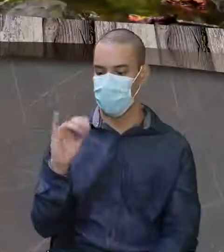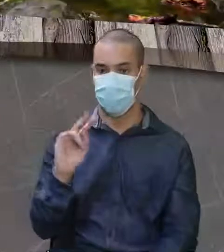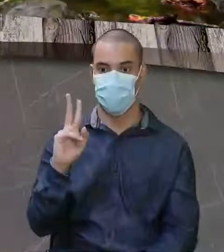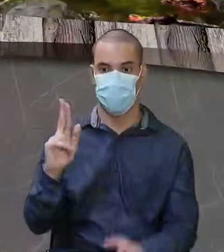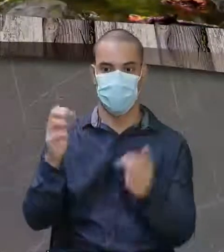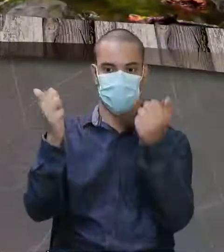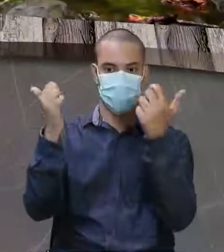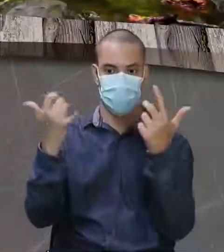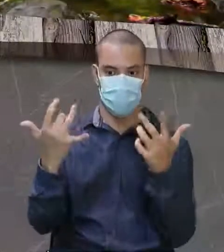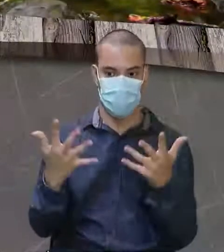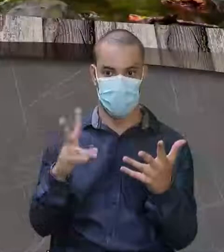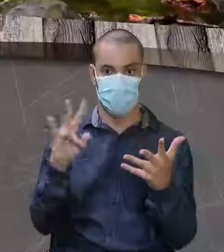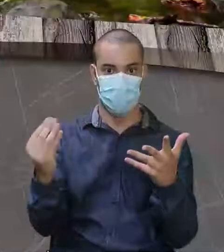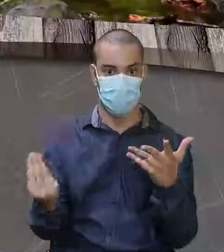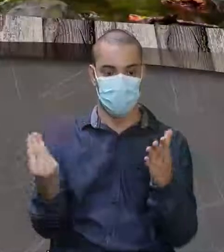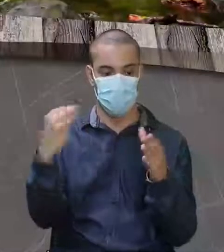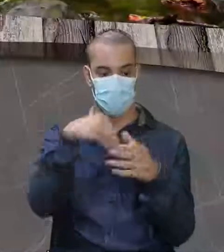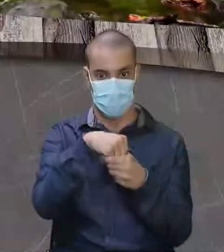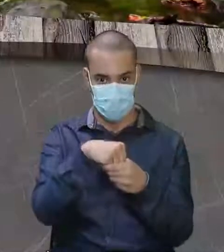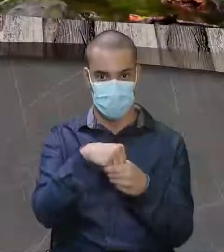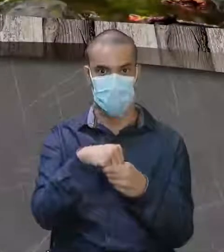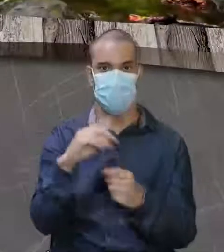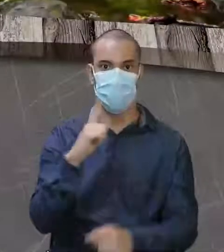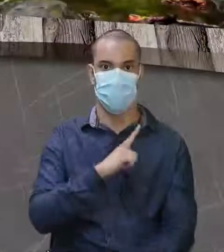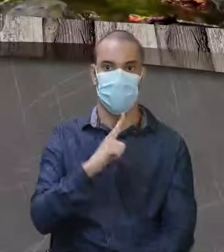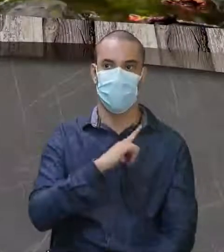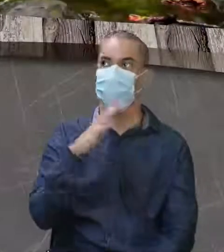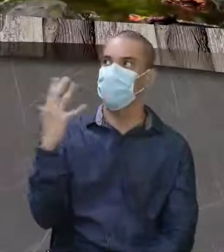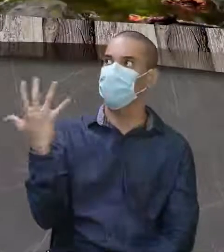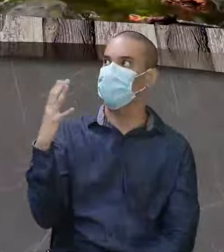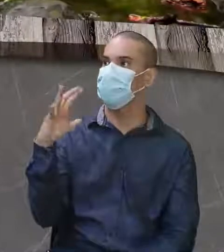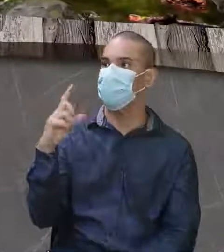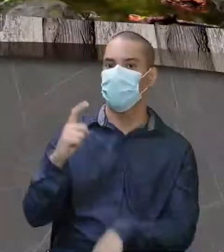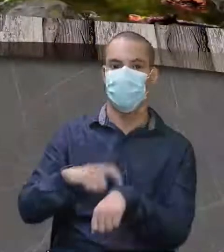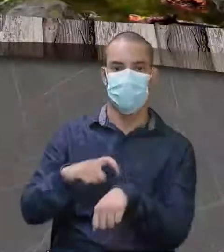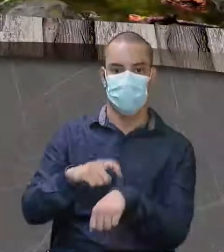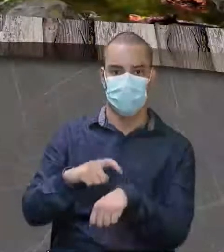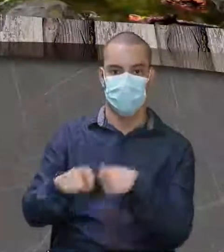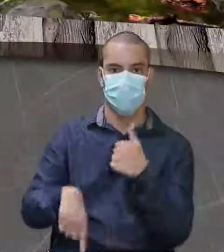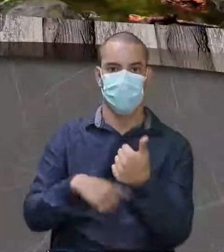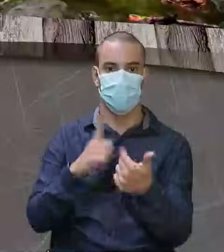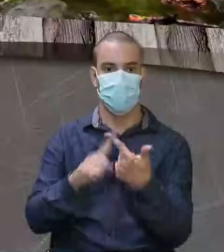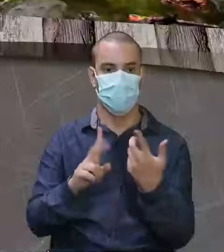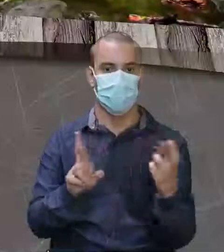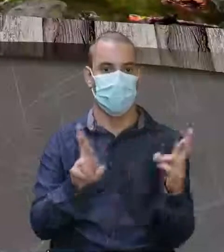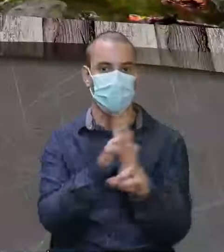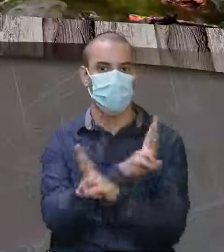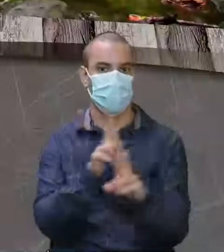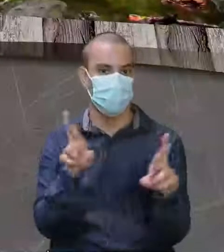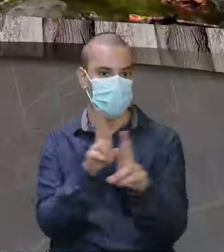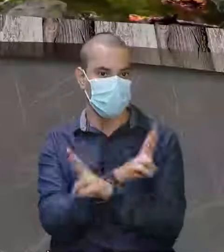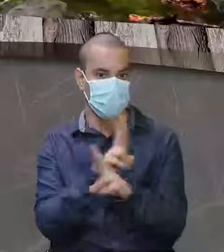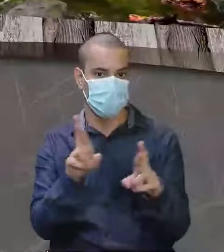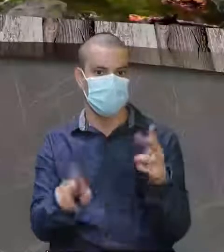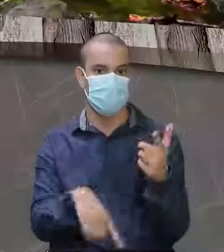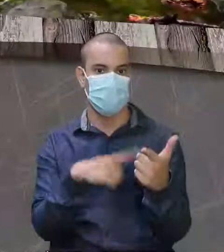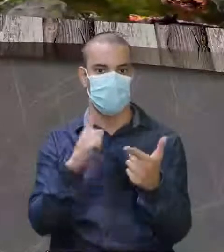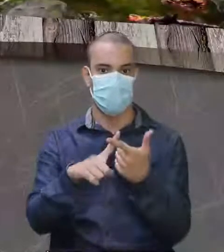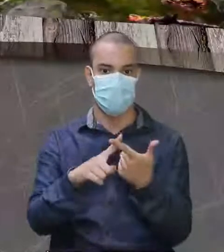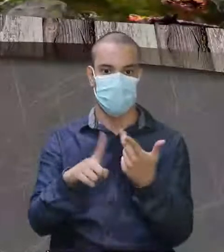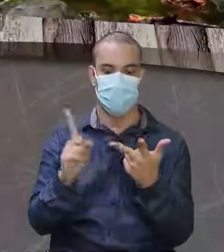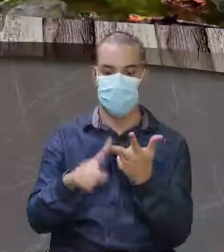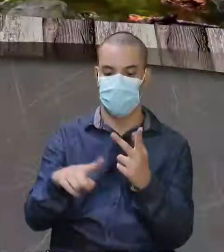ainda há pouco, ele vai envolver clima, ele envolve relações ecológicas, ele envolve tipo